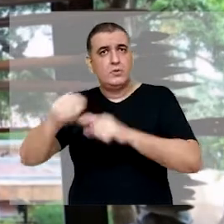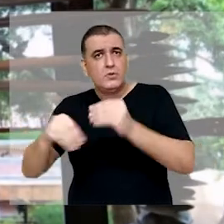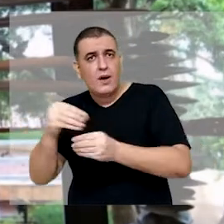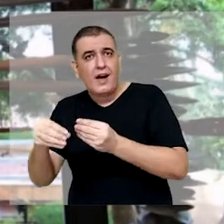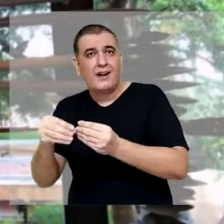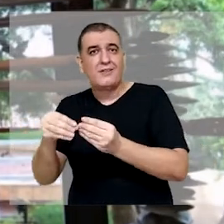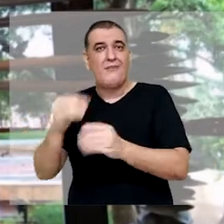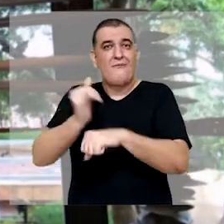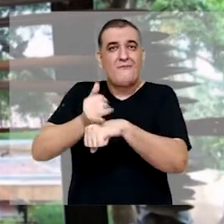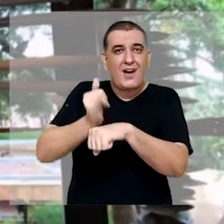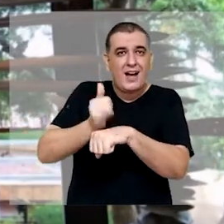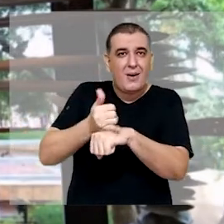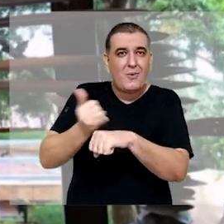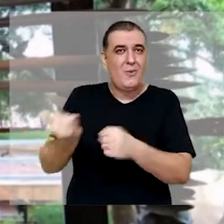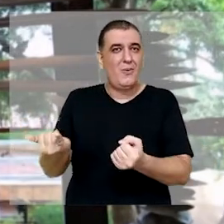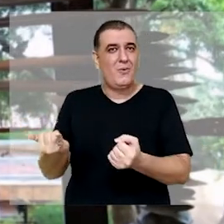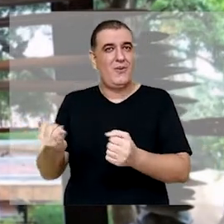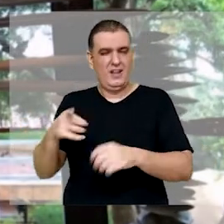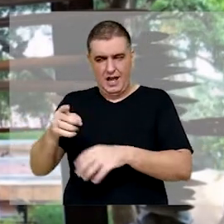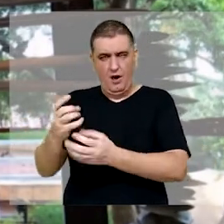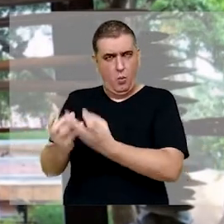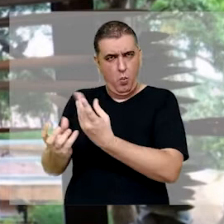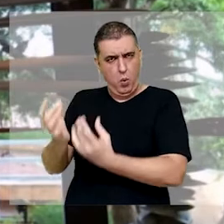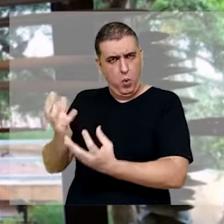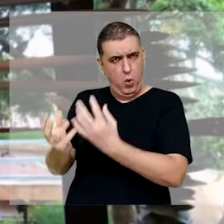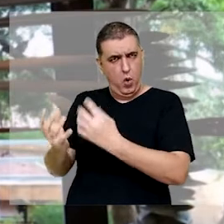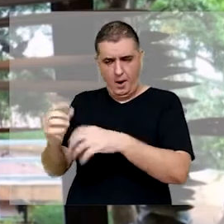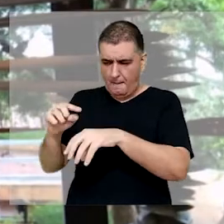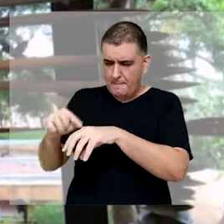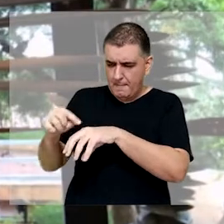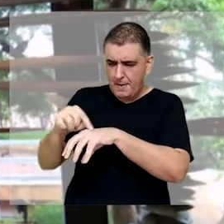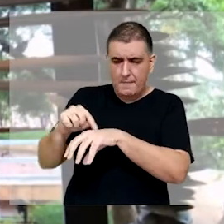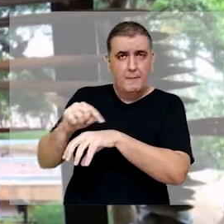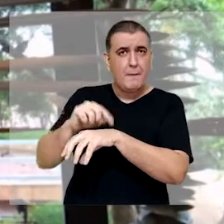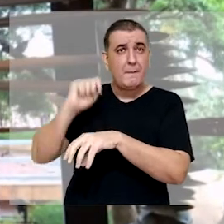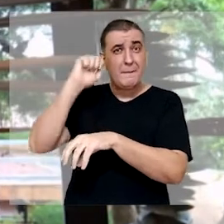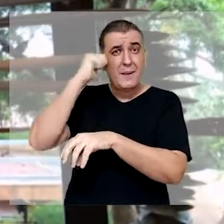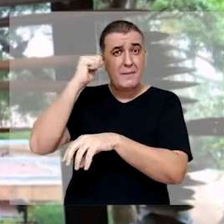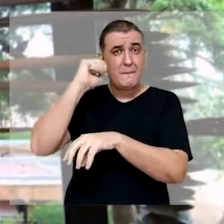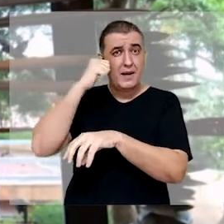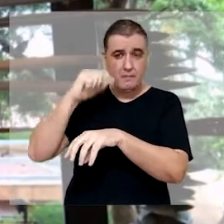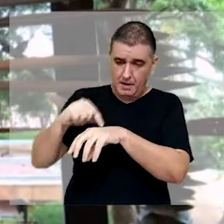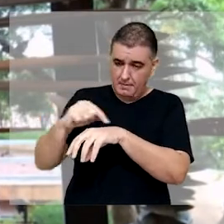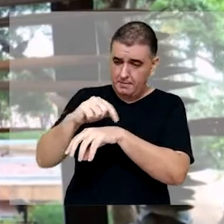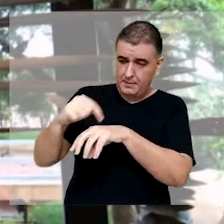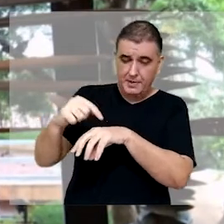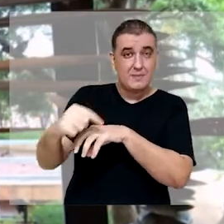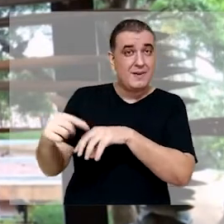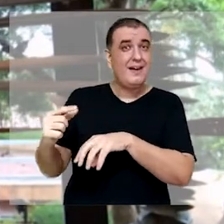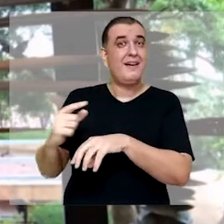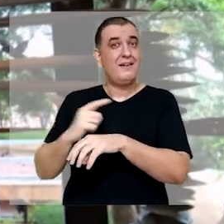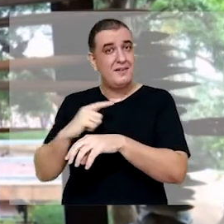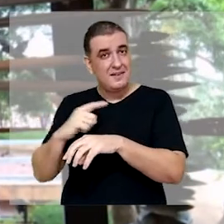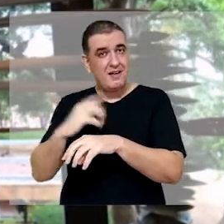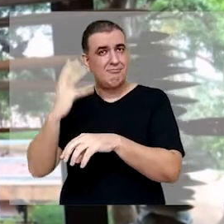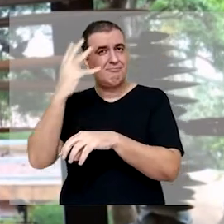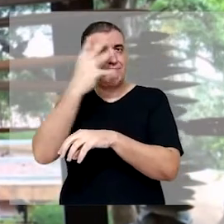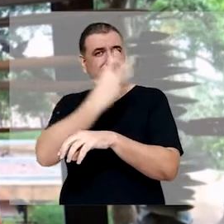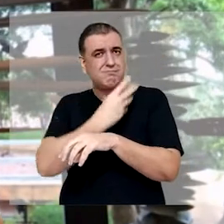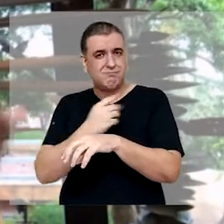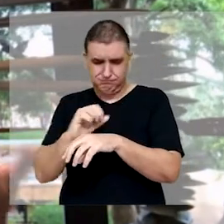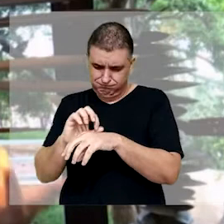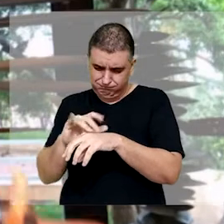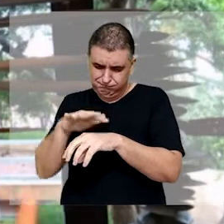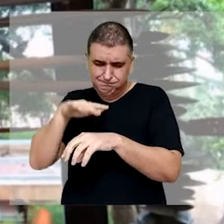pontos negros quando queima, porque ele, principalmente em uma temperatura mais alta, ele